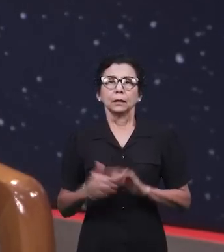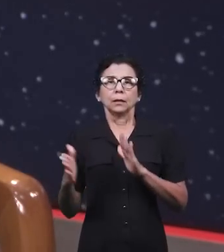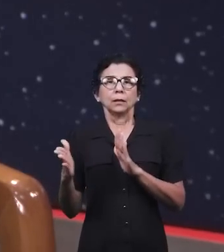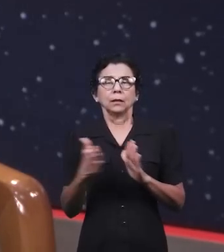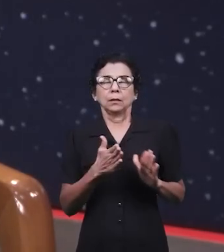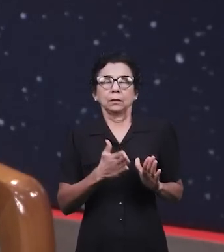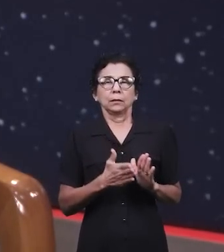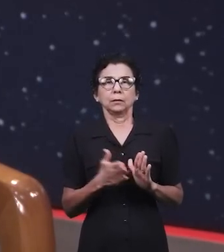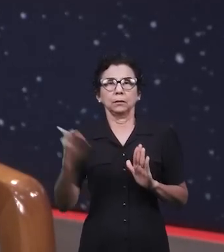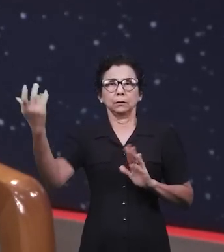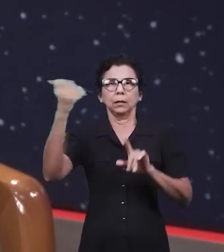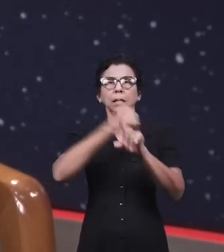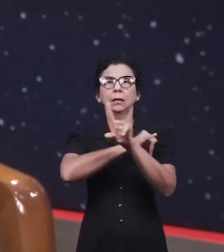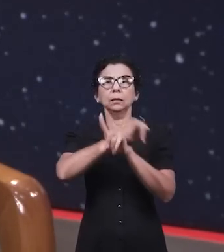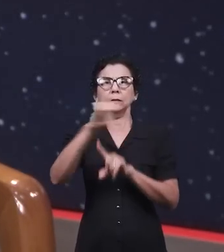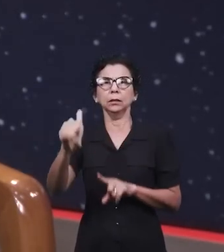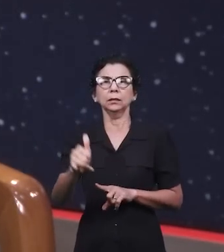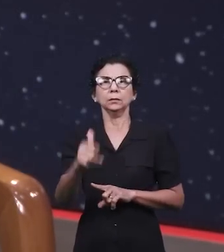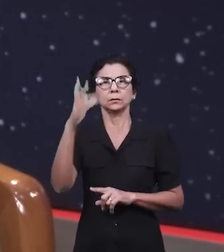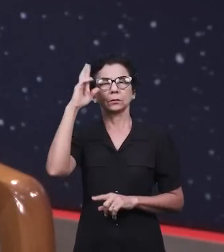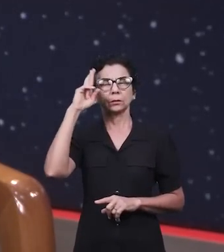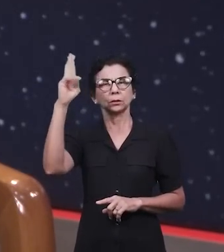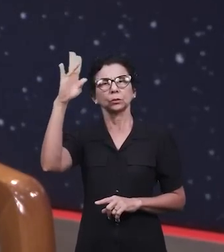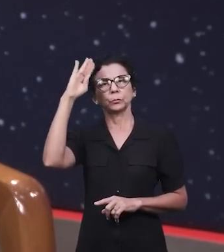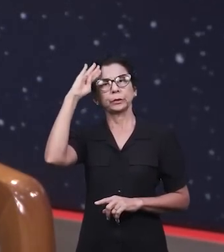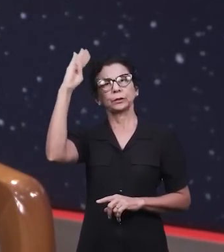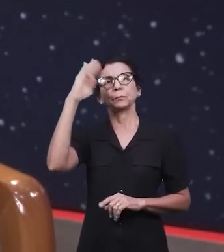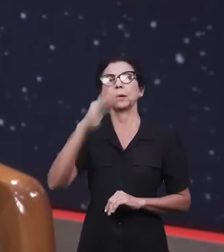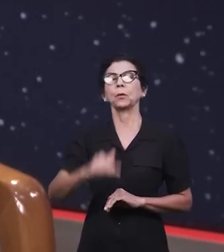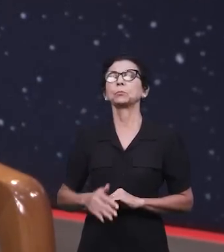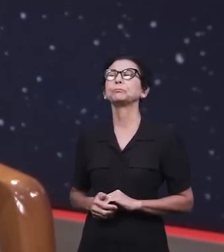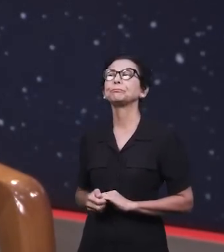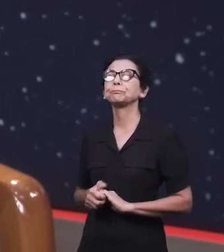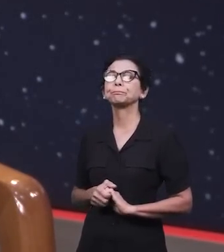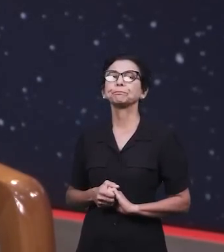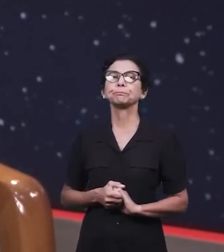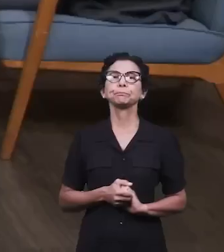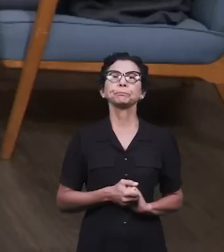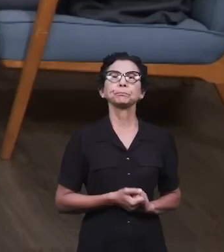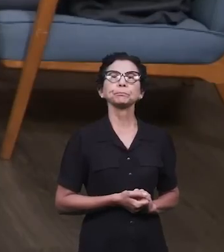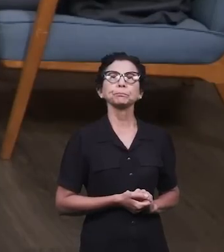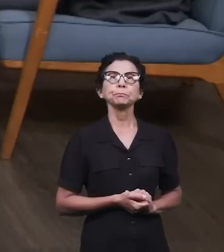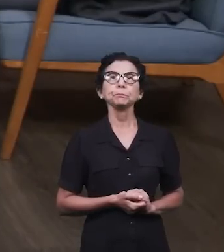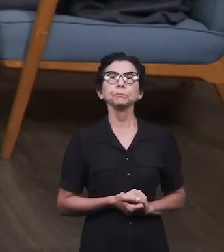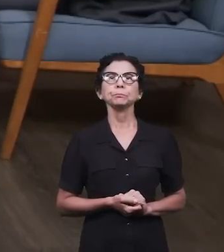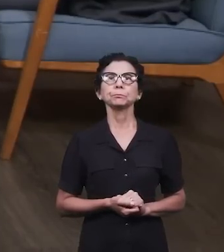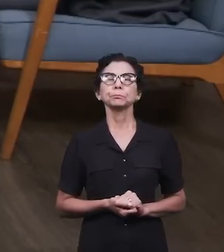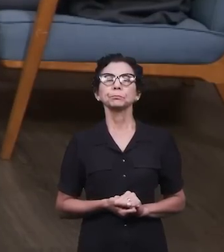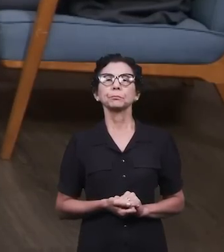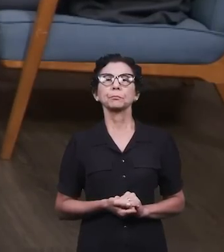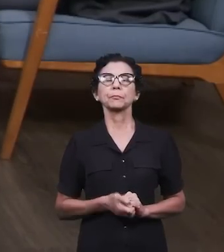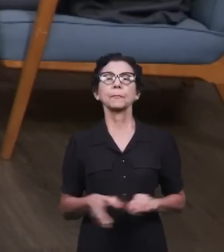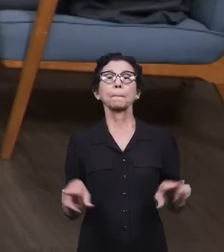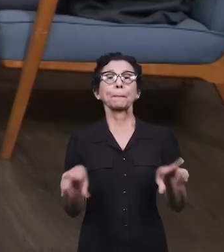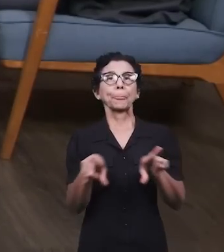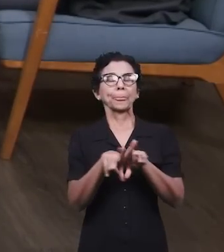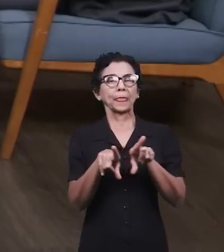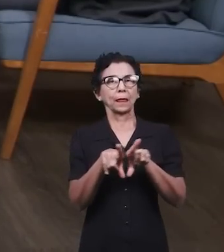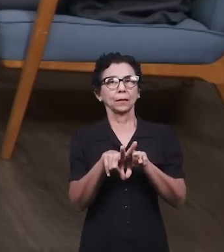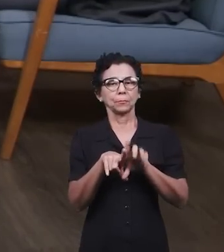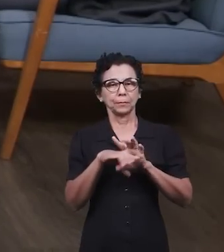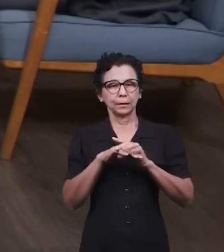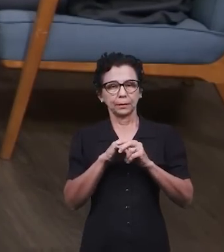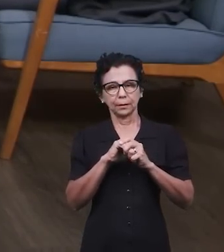Senhor seria a figura central e dominante no meio da igreja. Glória a Deus. Um aspecto que eu gostaria de agregar